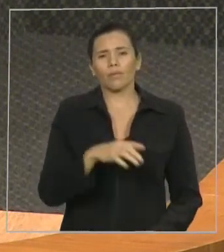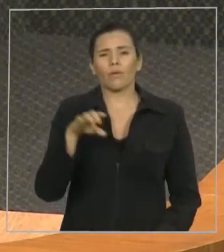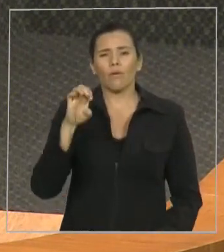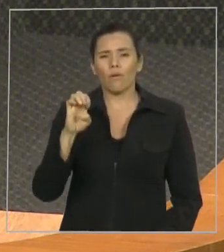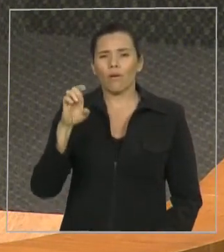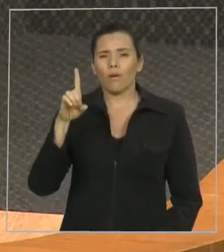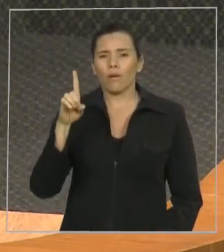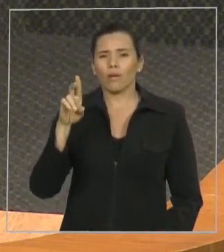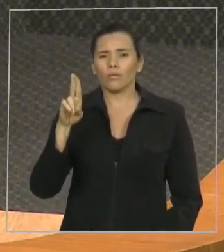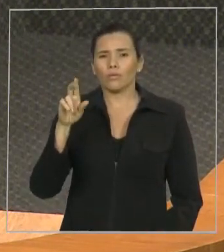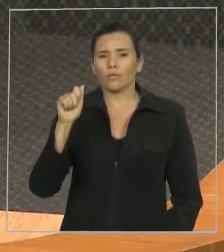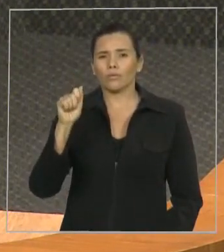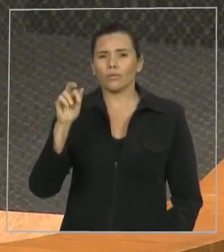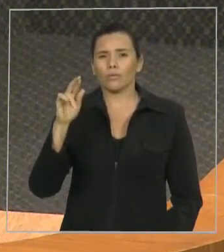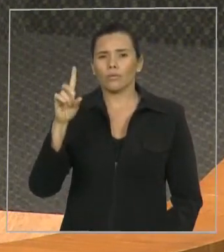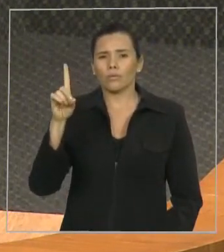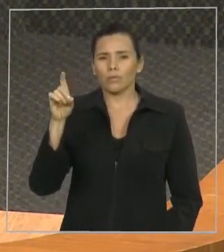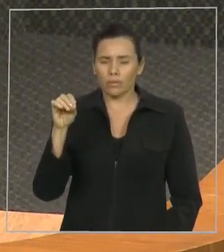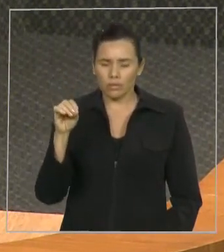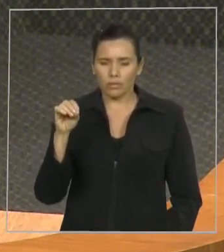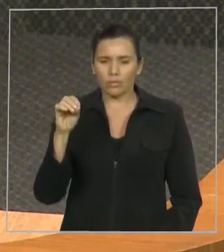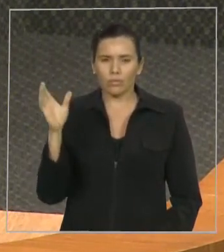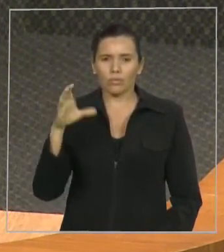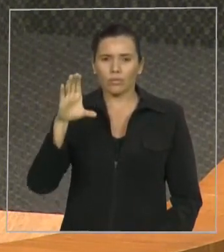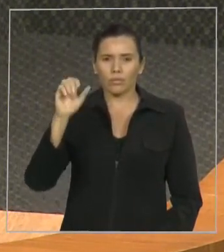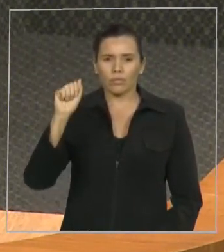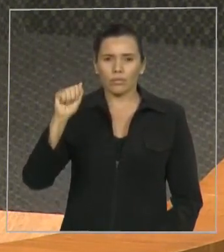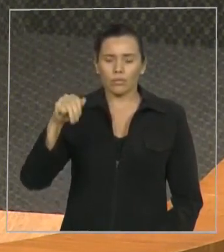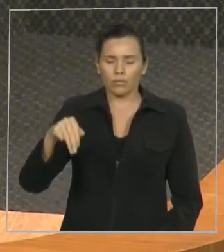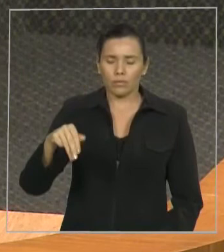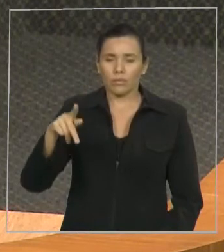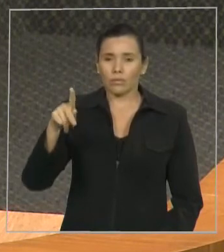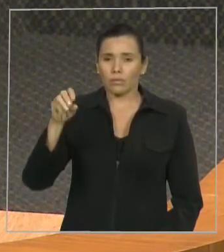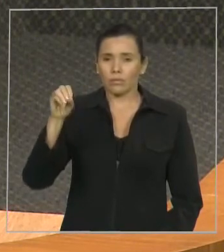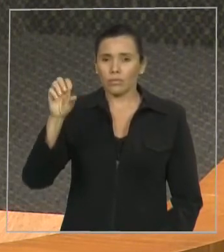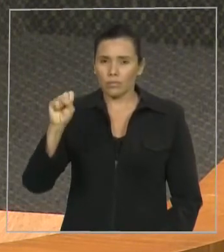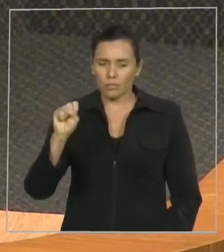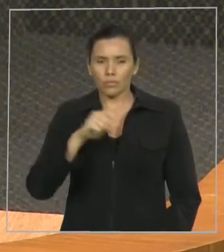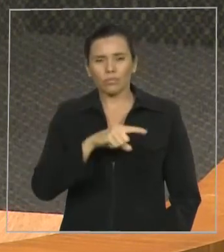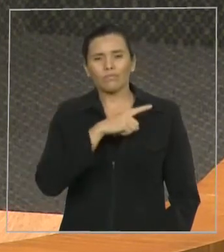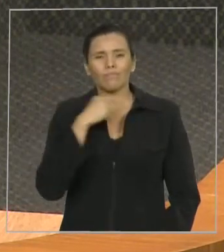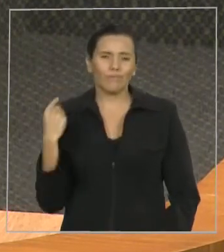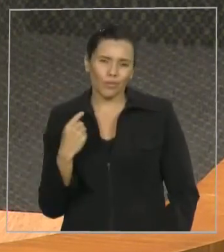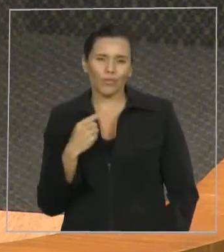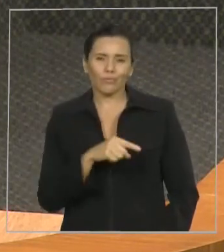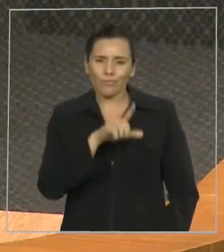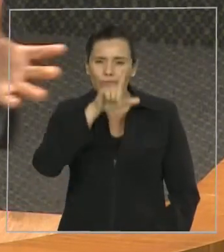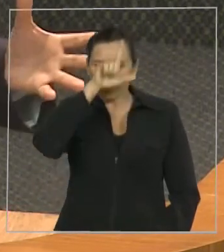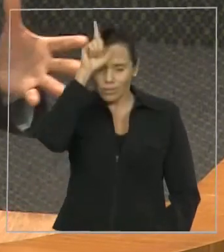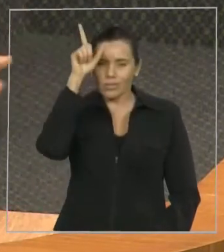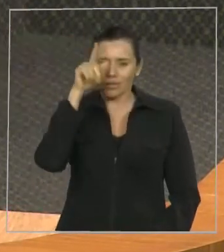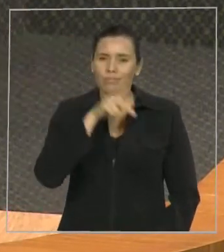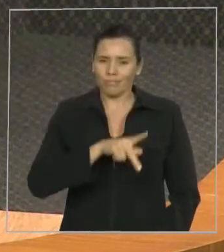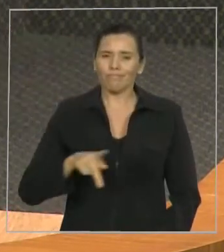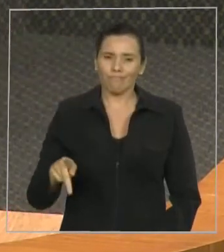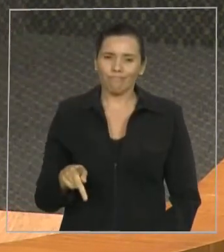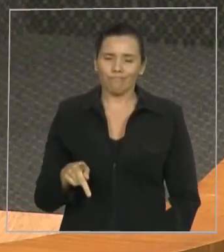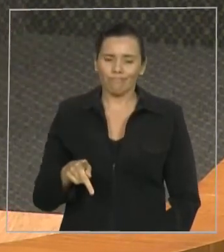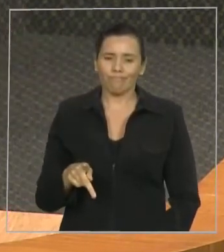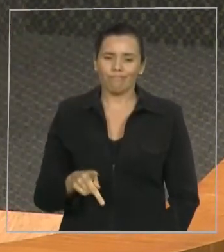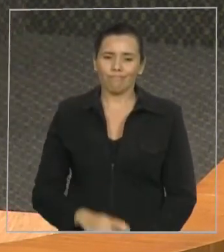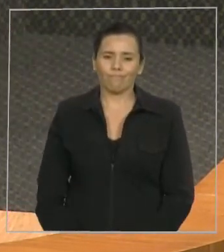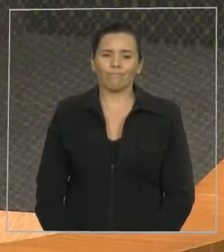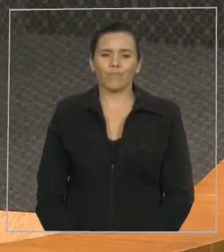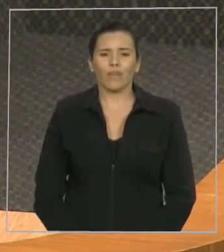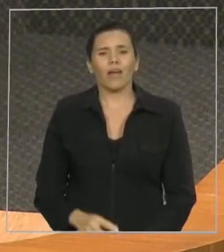que morreu naquele acidente trágico, o partido enfrentou muita dificuldade, era normal, porque perdeu a sua grande